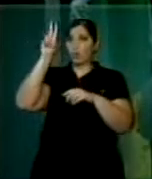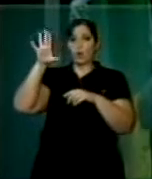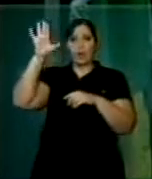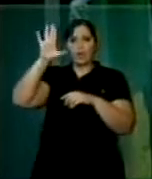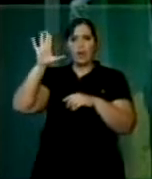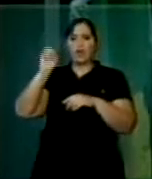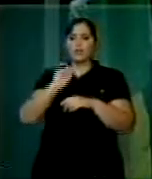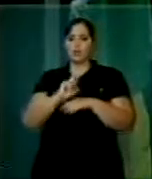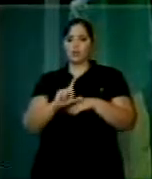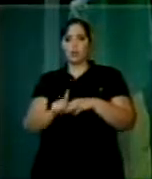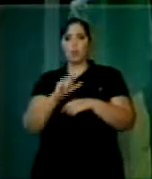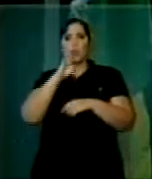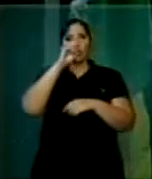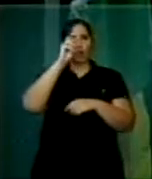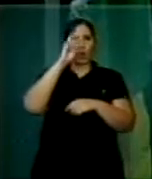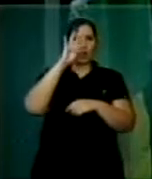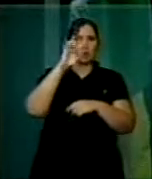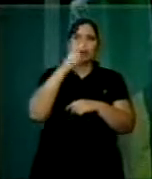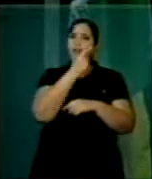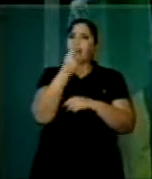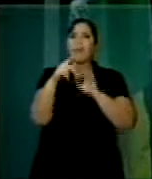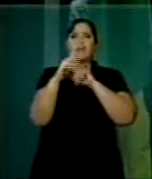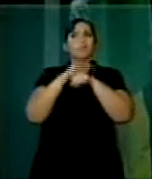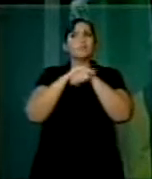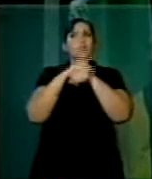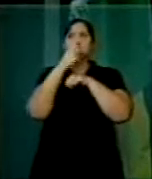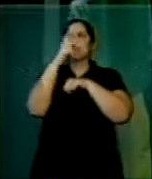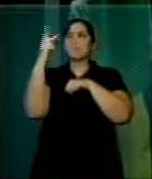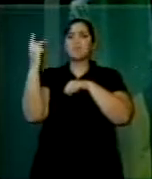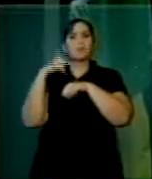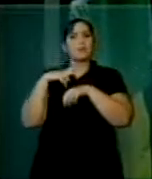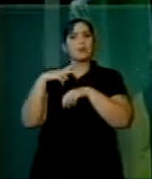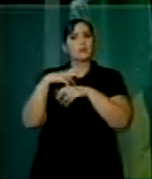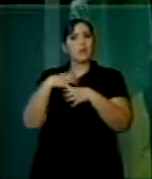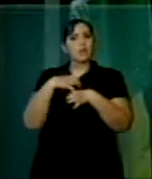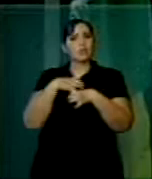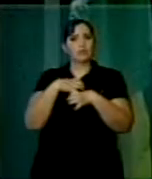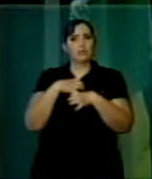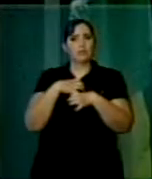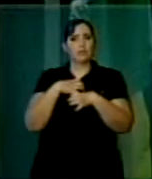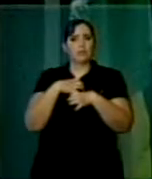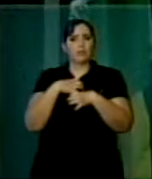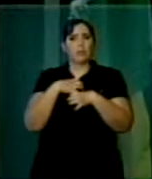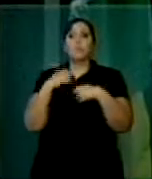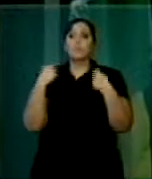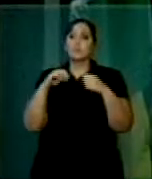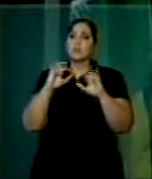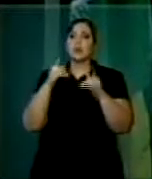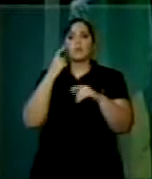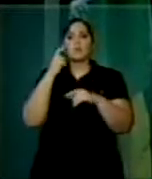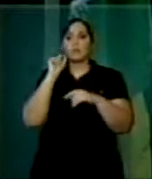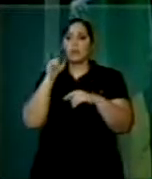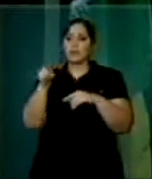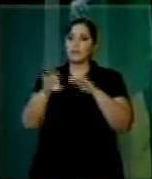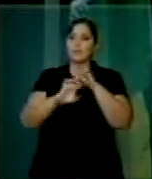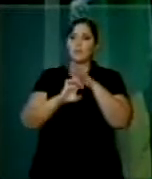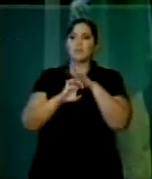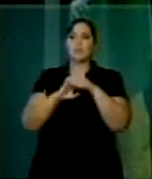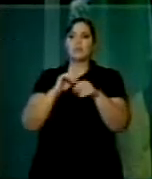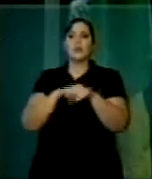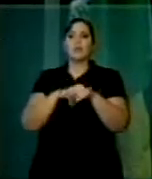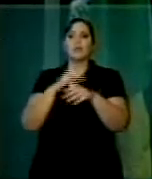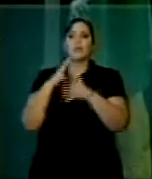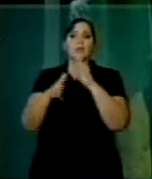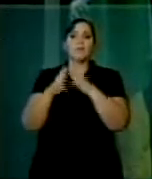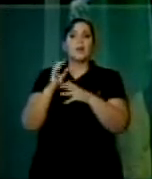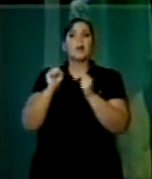região Norte, cada uma tem suas particularidades. Há que se levar em conta que essas empresas, ao serem fundidas, podem